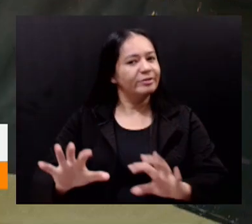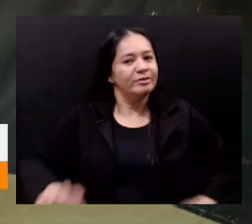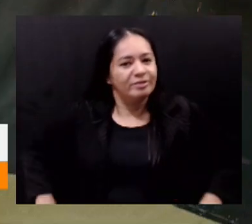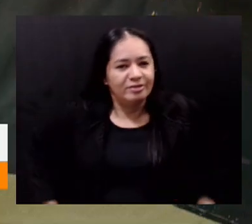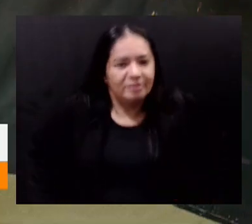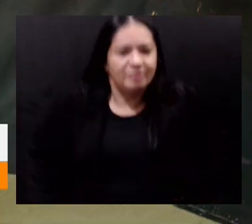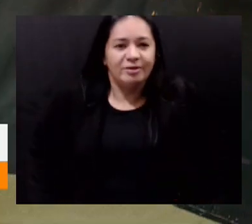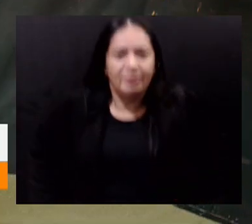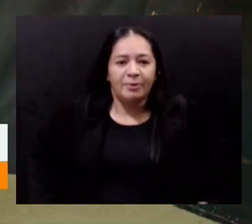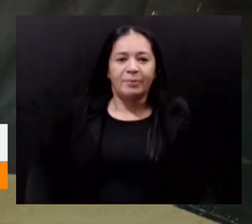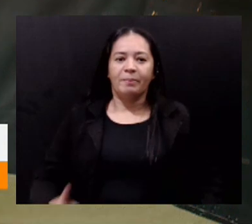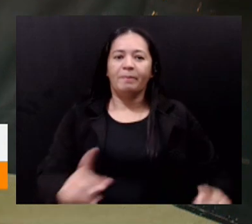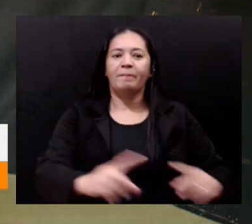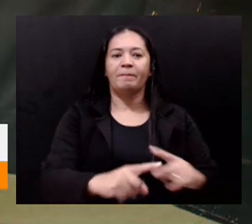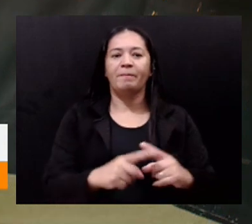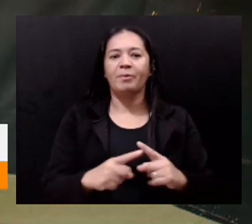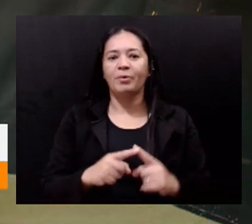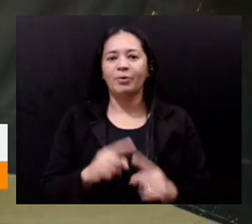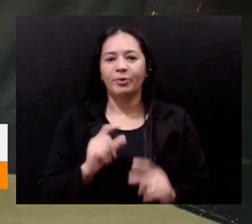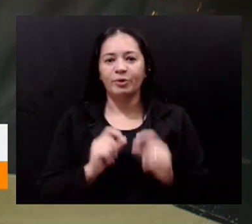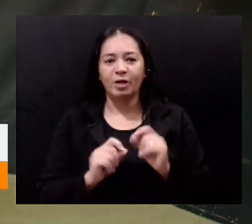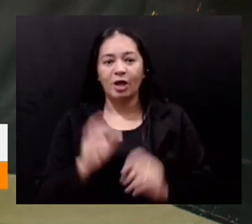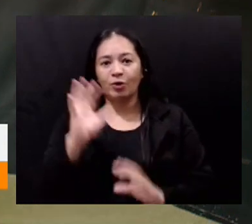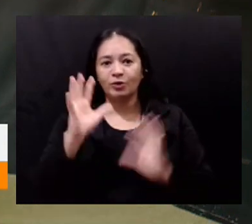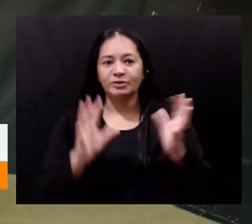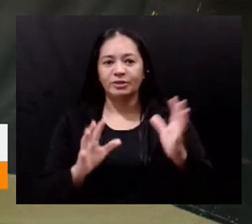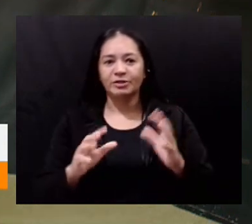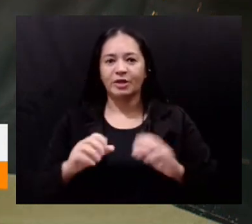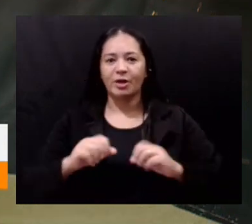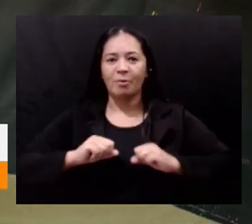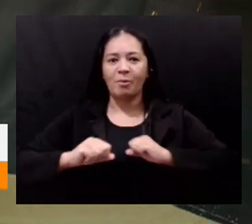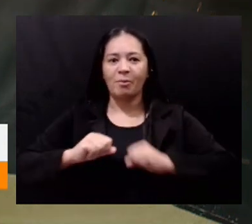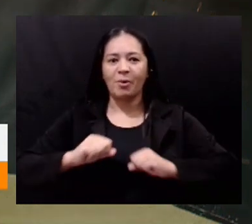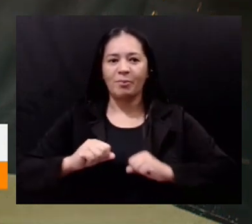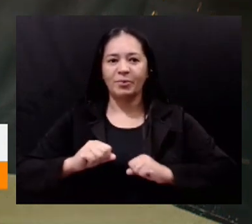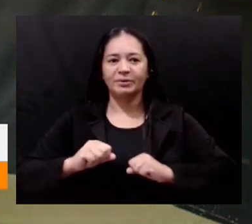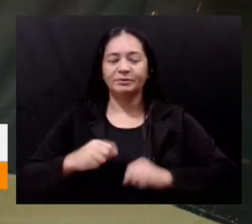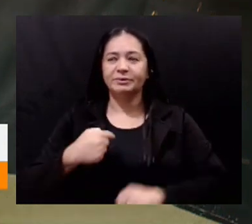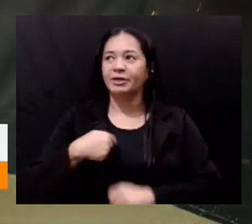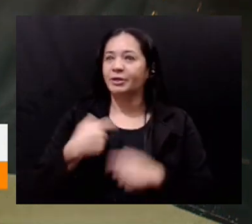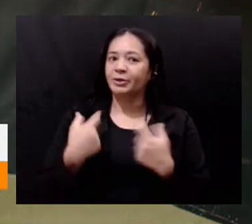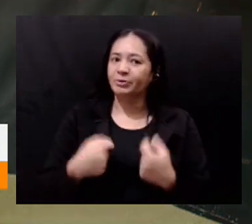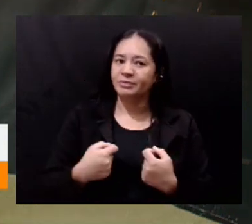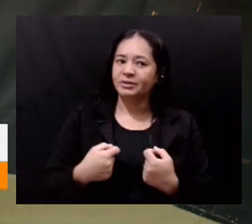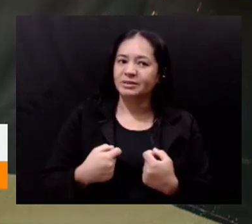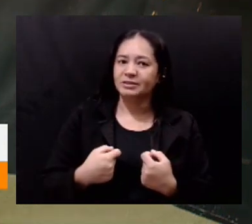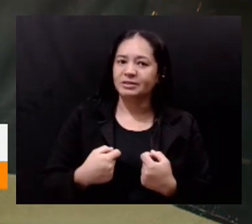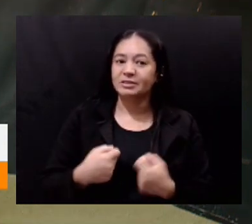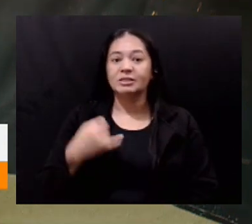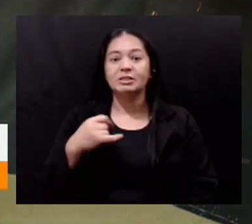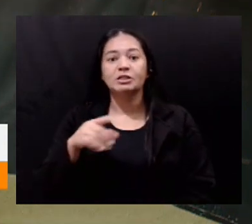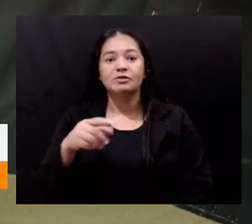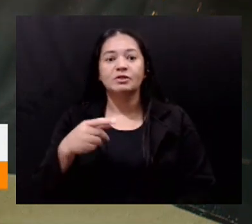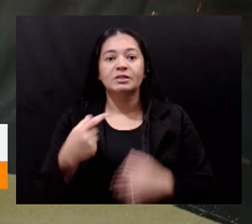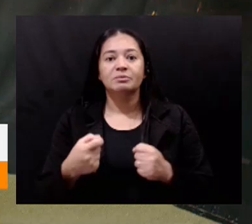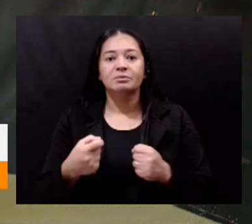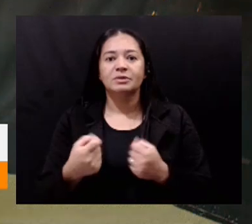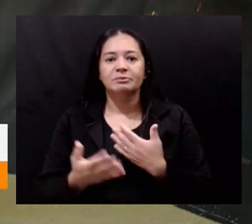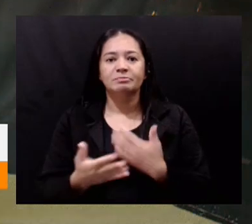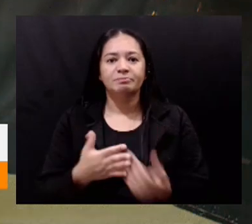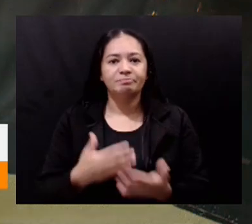essa questão da vibração, né. Se eu estou precisando porque, assim, quando você precisa de algo, eh